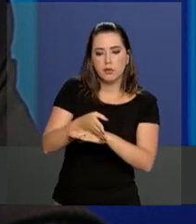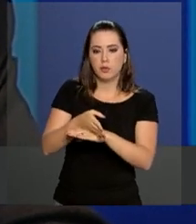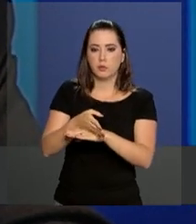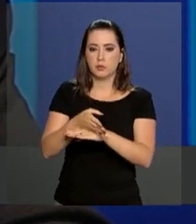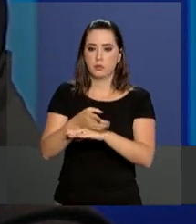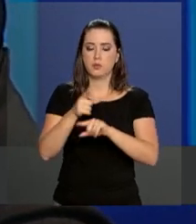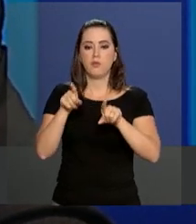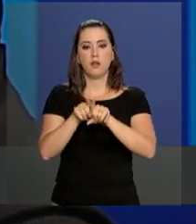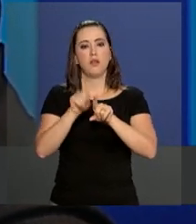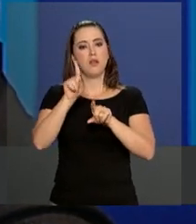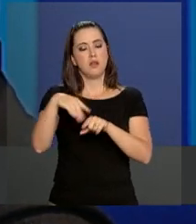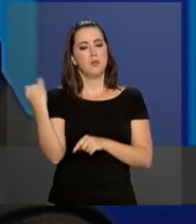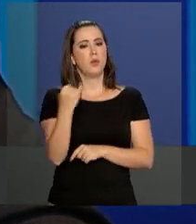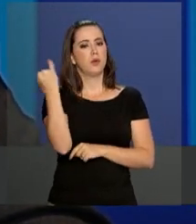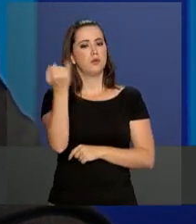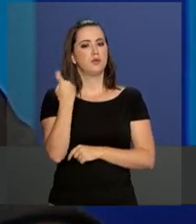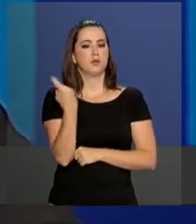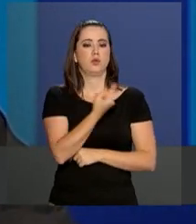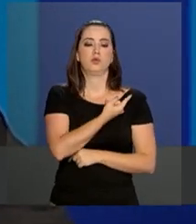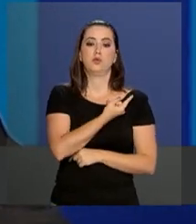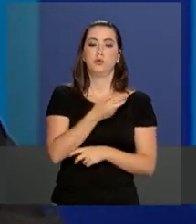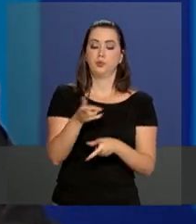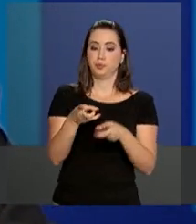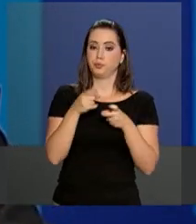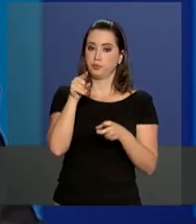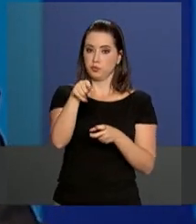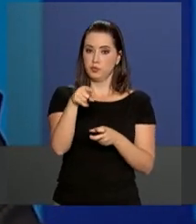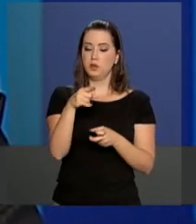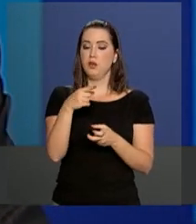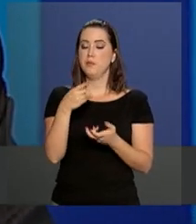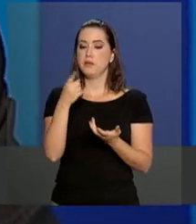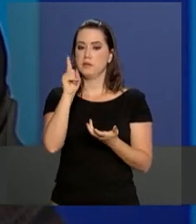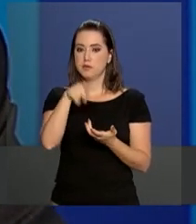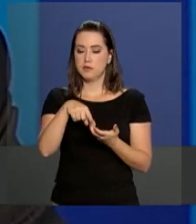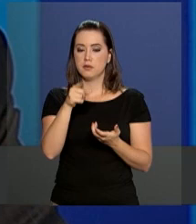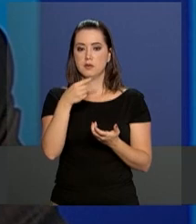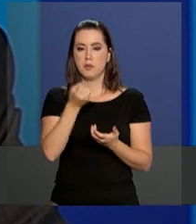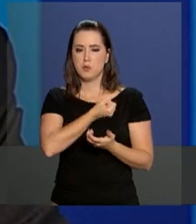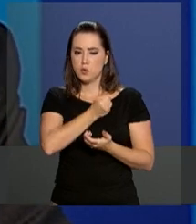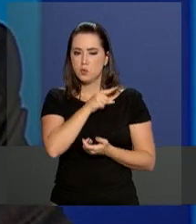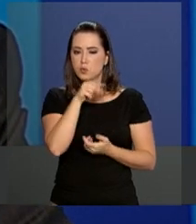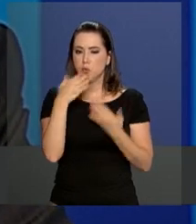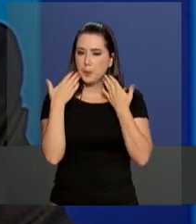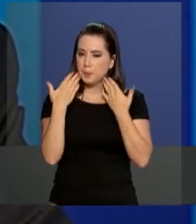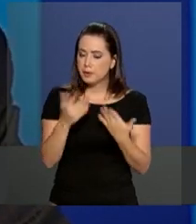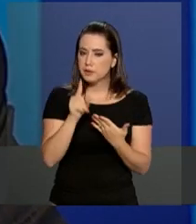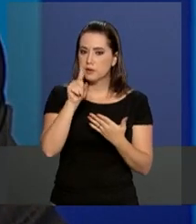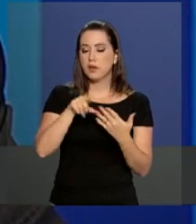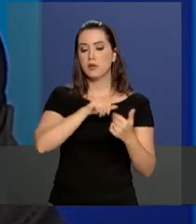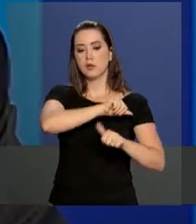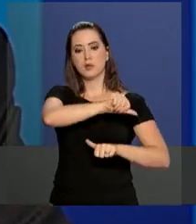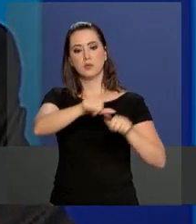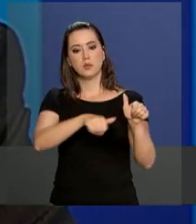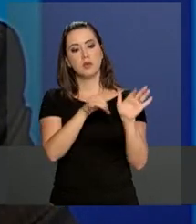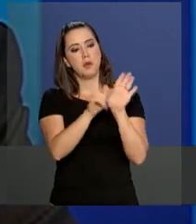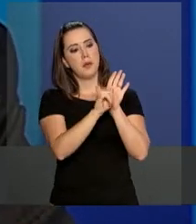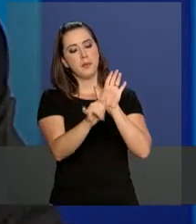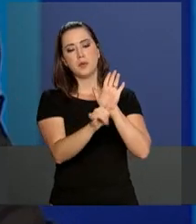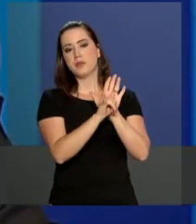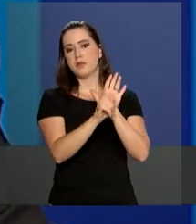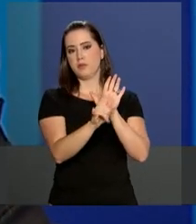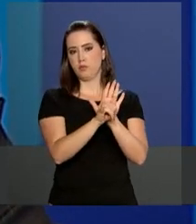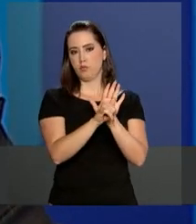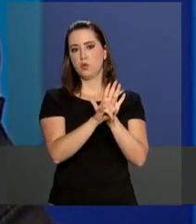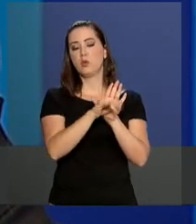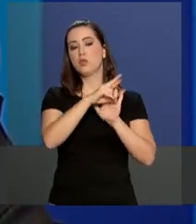algo importante que nós também escutamos a esse resultado é a a mudança no edital sobre